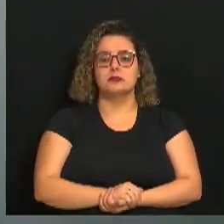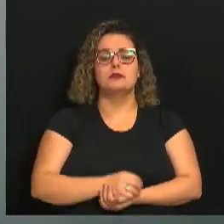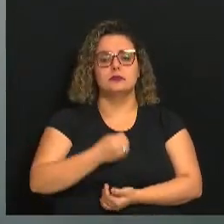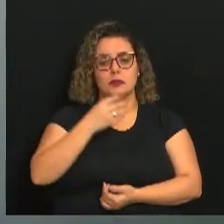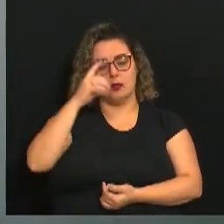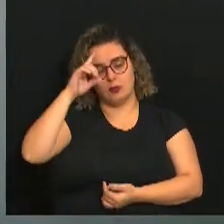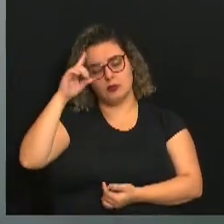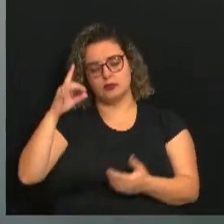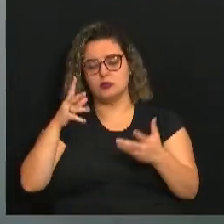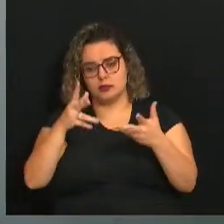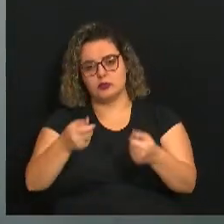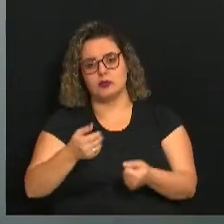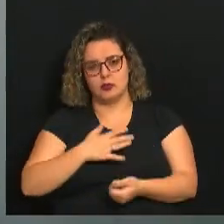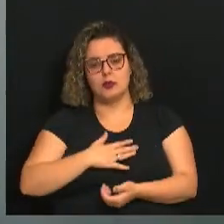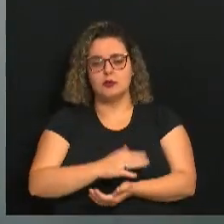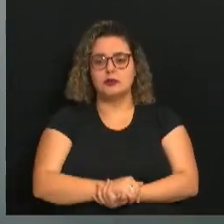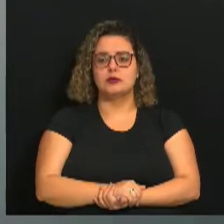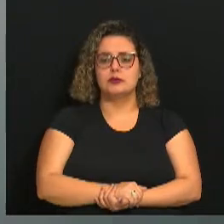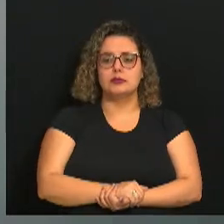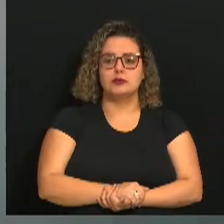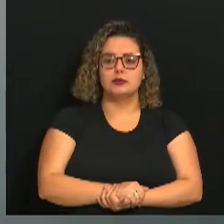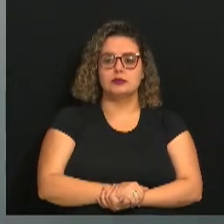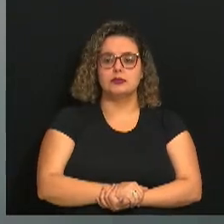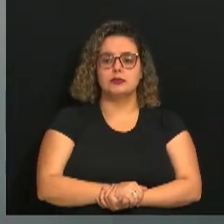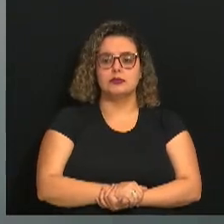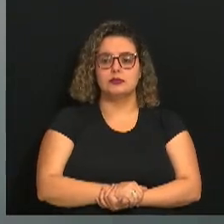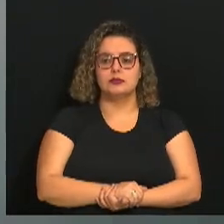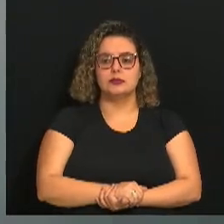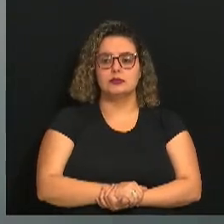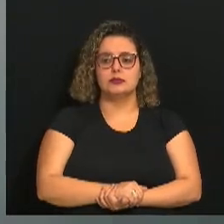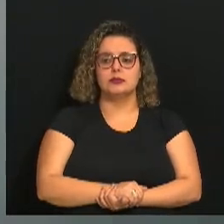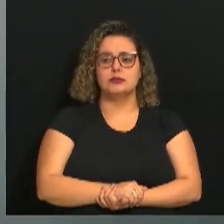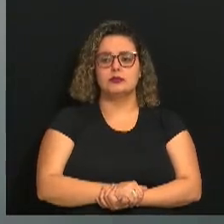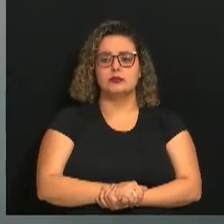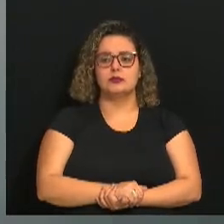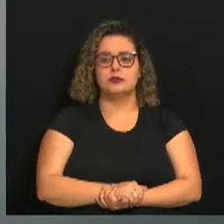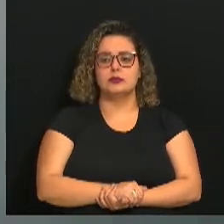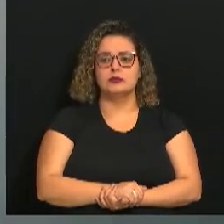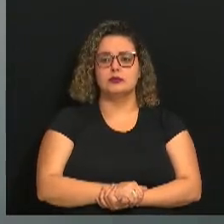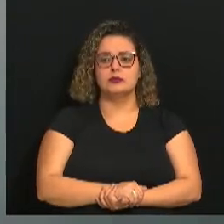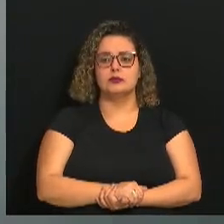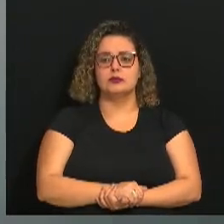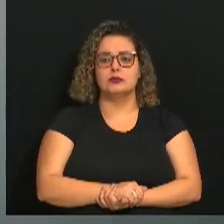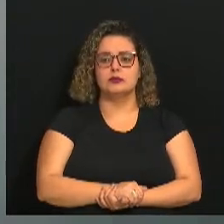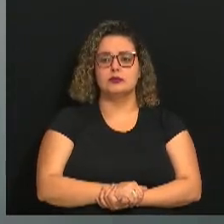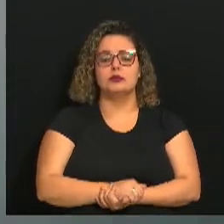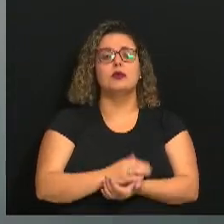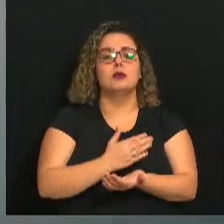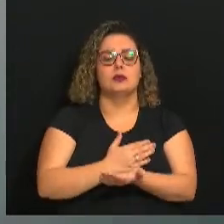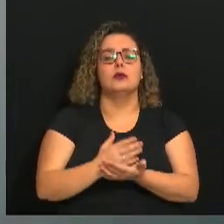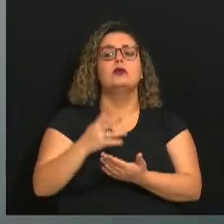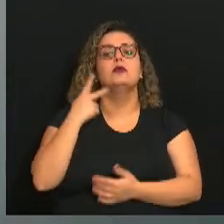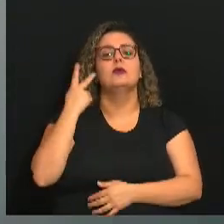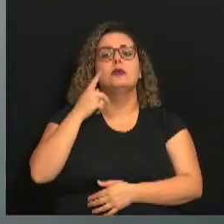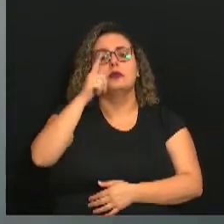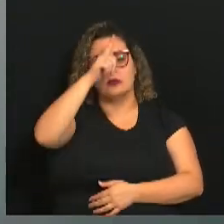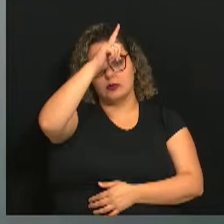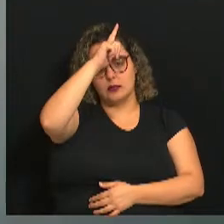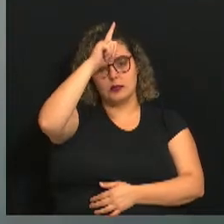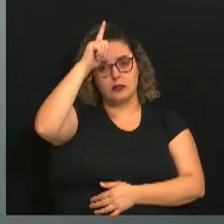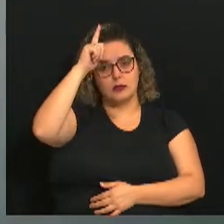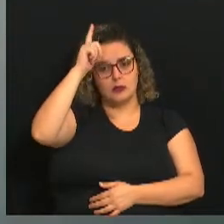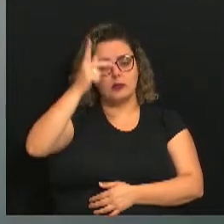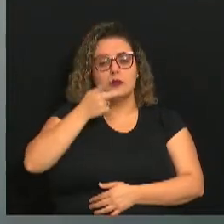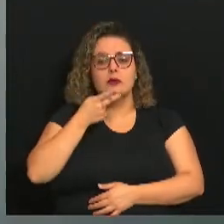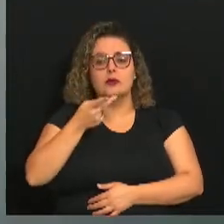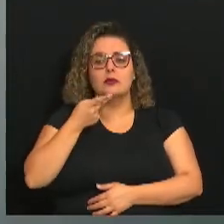todos. E eu vou começar pelo que o vereador Gustavo colocou.